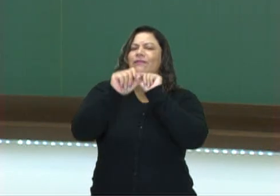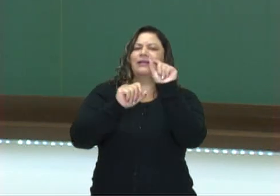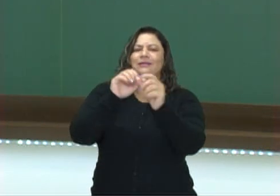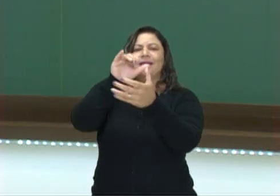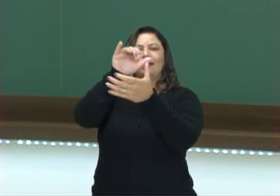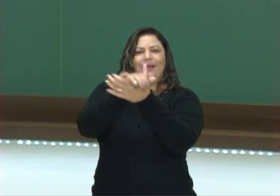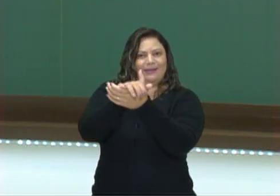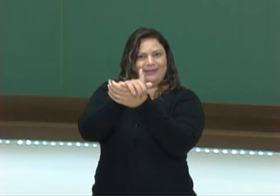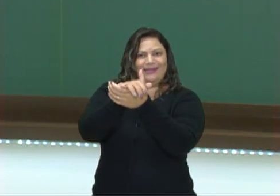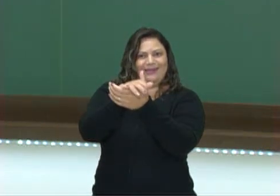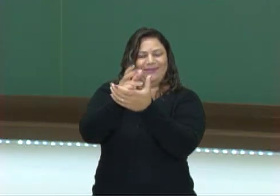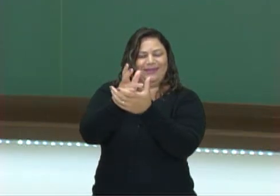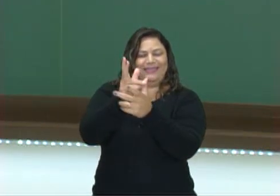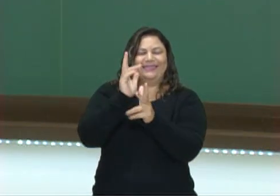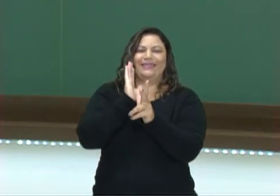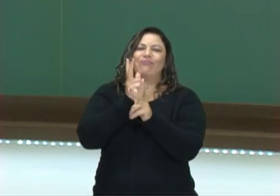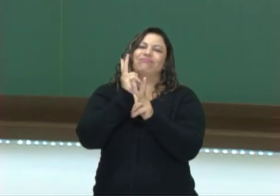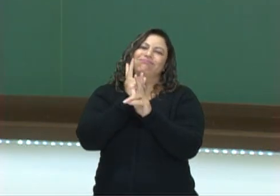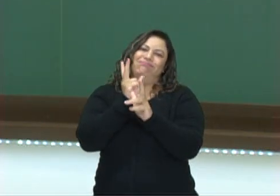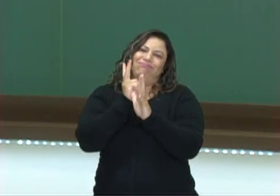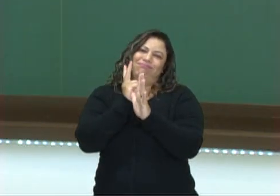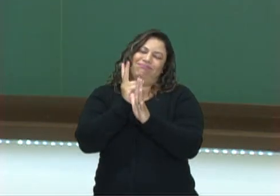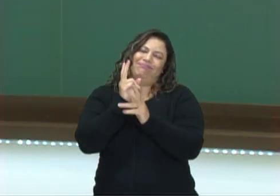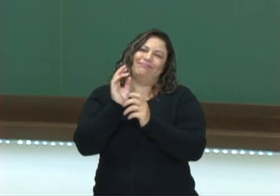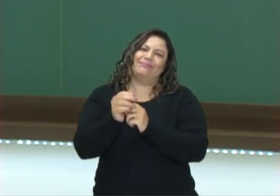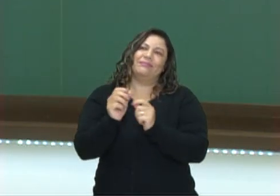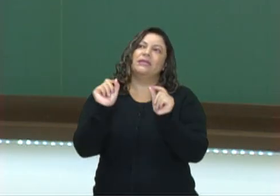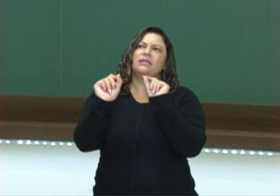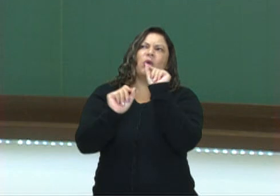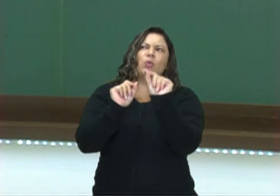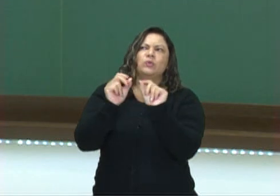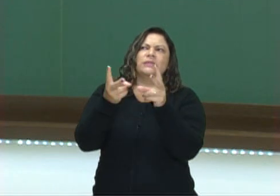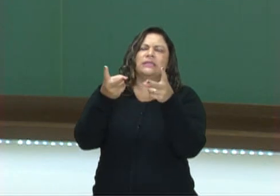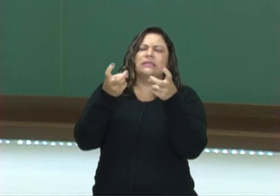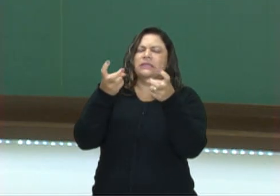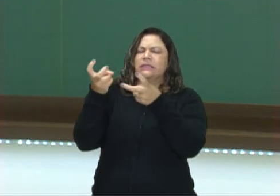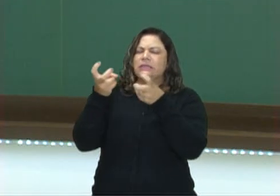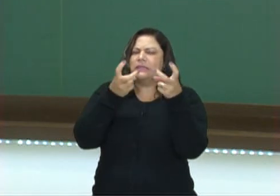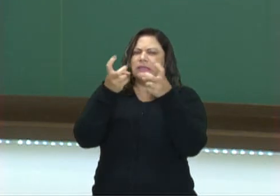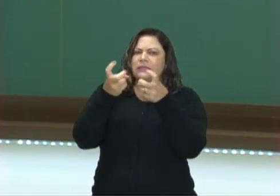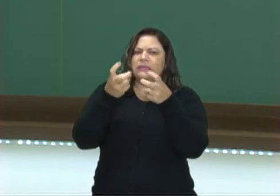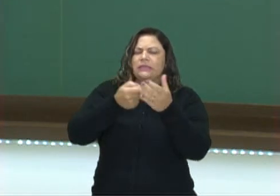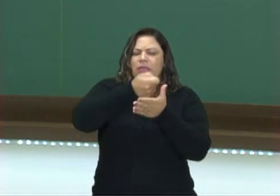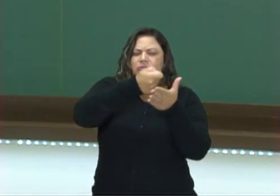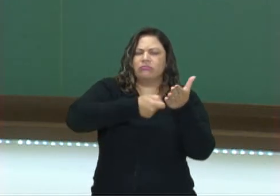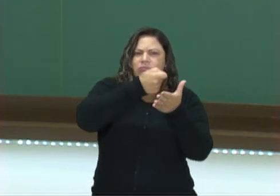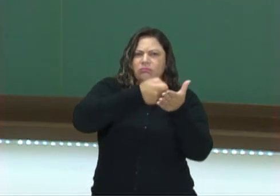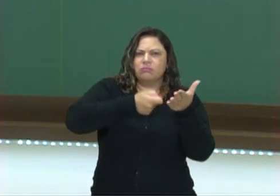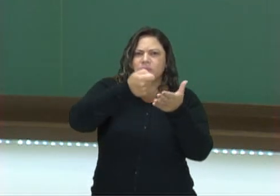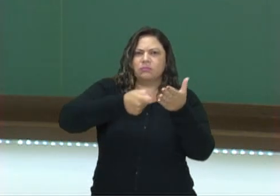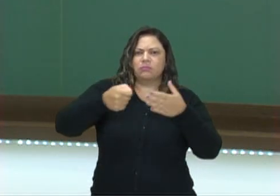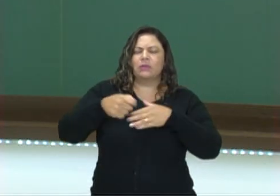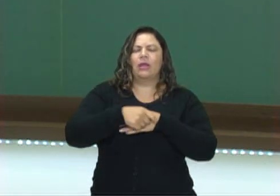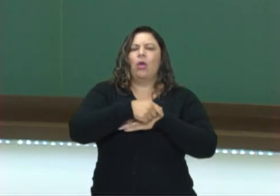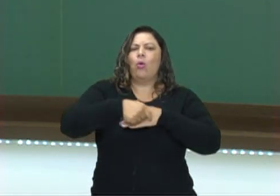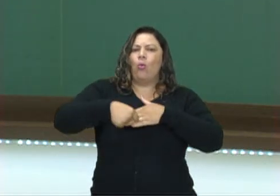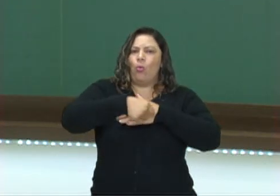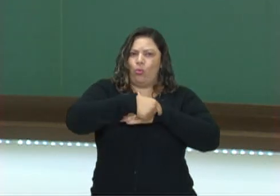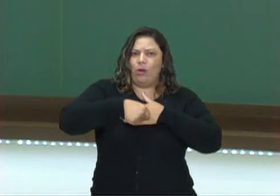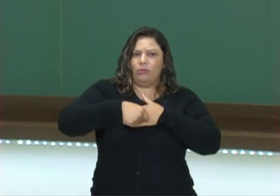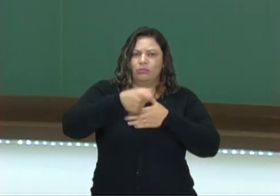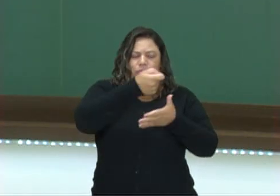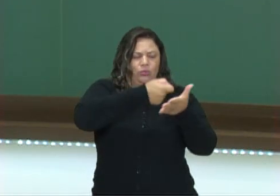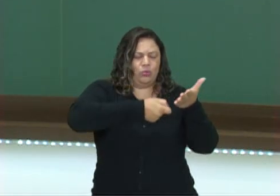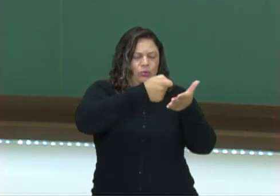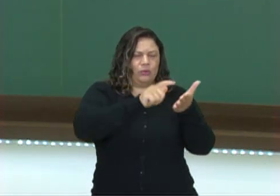tivesse atento à língua portuguesa, a utilizar os recursos que estão disponíveis na língua, ele repetiria só nesse trecho 3 vezes